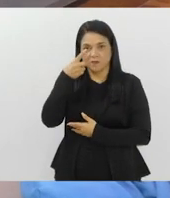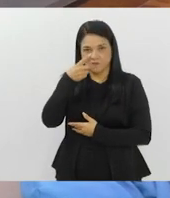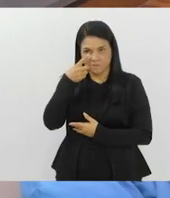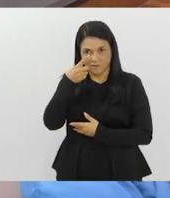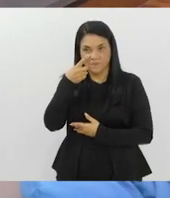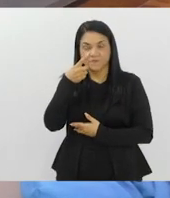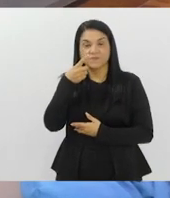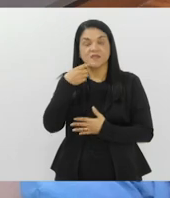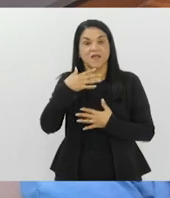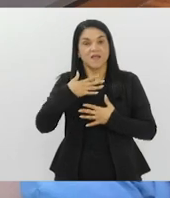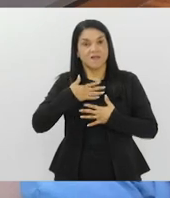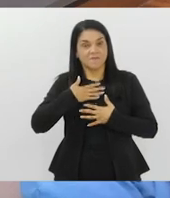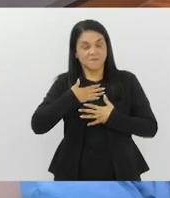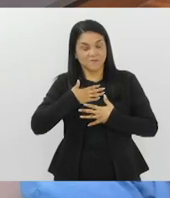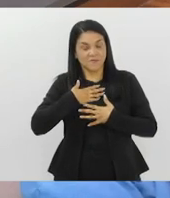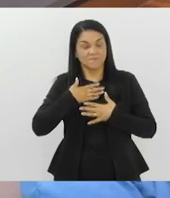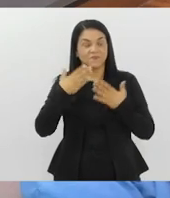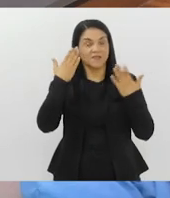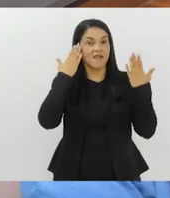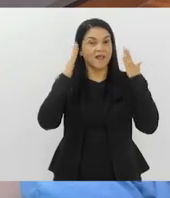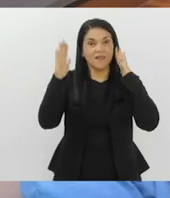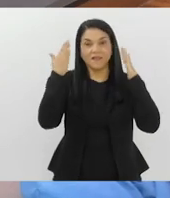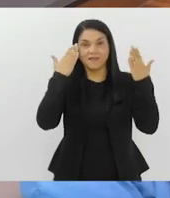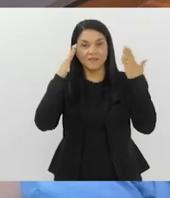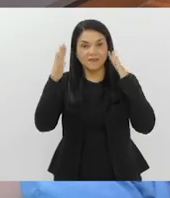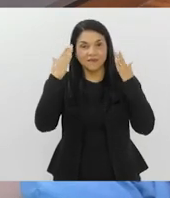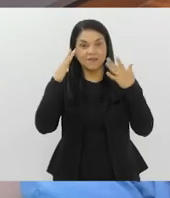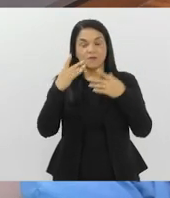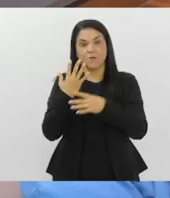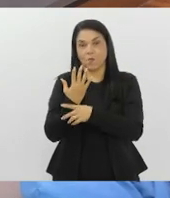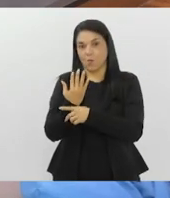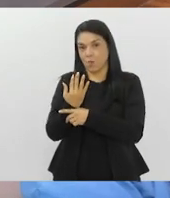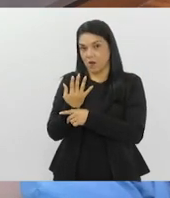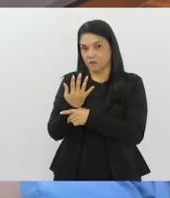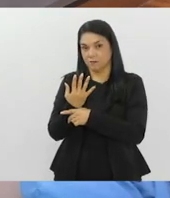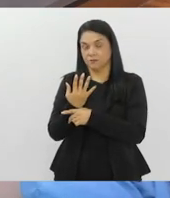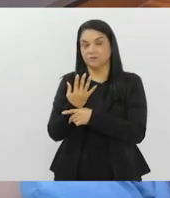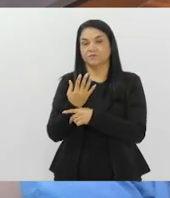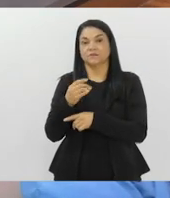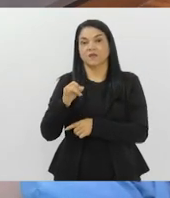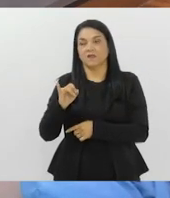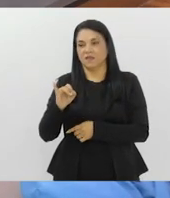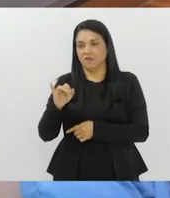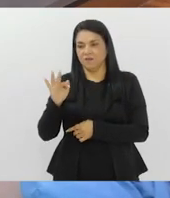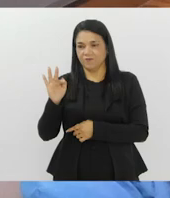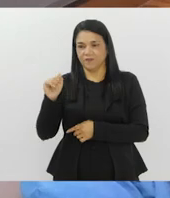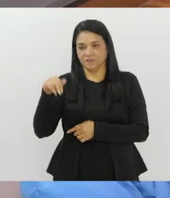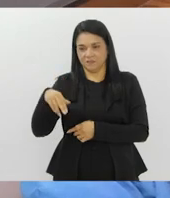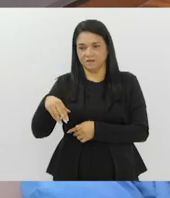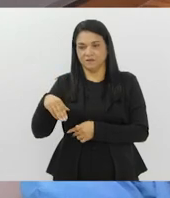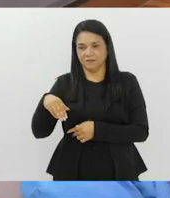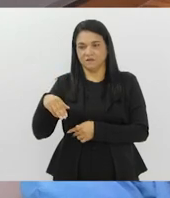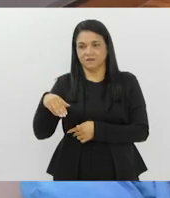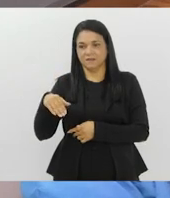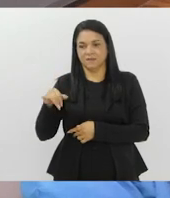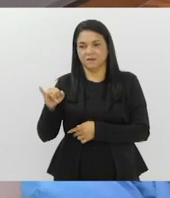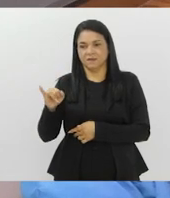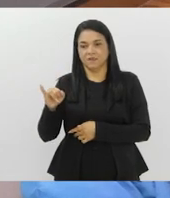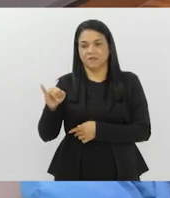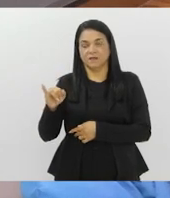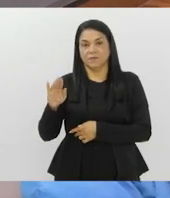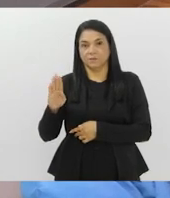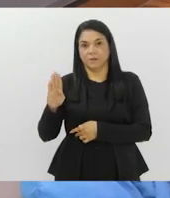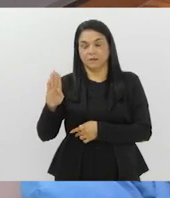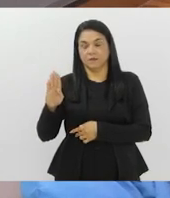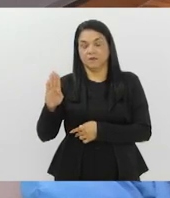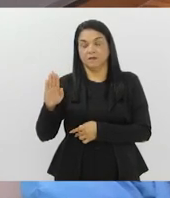minha alegria de estar aqui como UERJ, como IBFAM. IBFAM é uma organização, é uma rede internacional de proteção ao direito